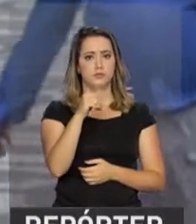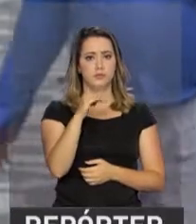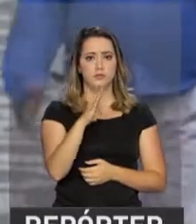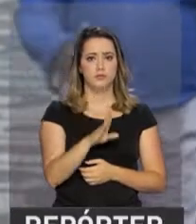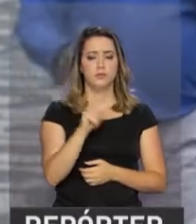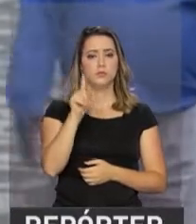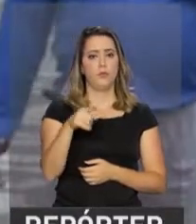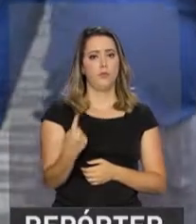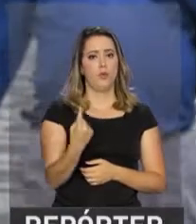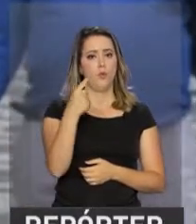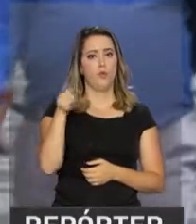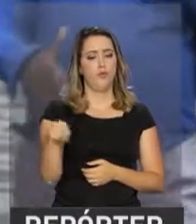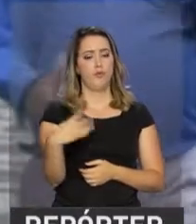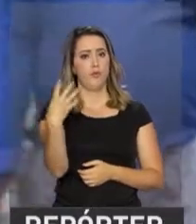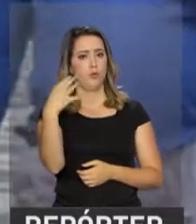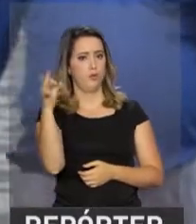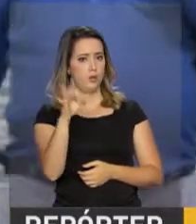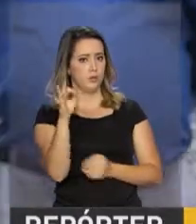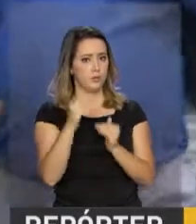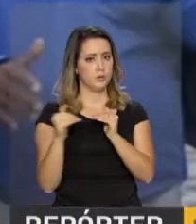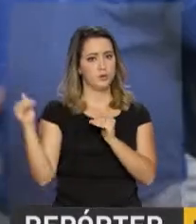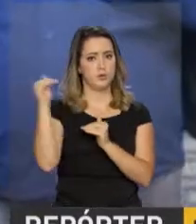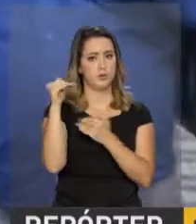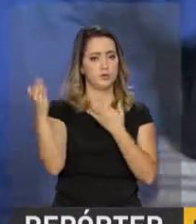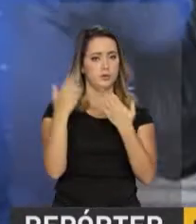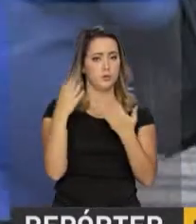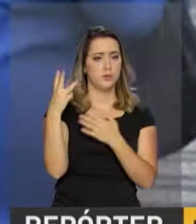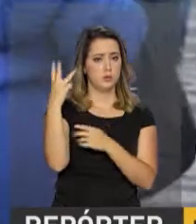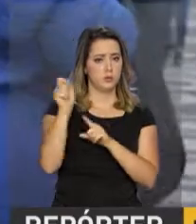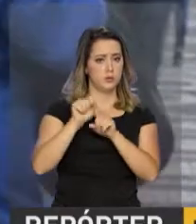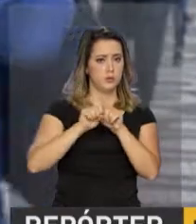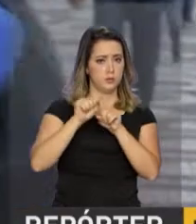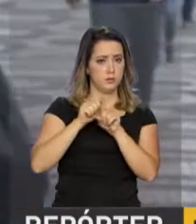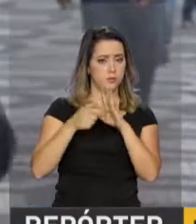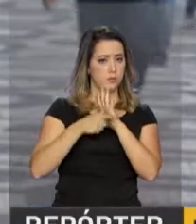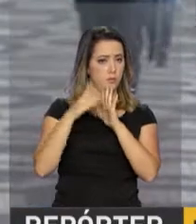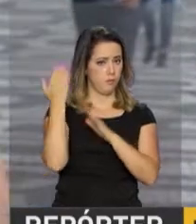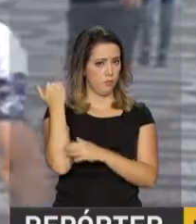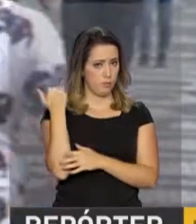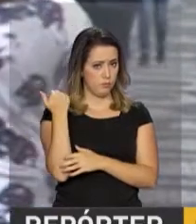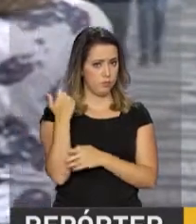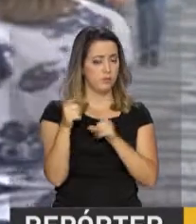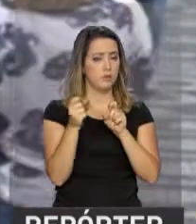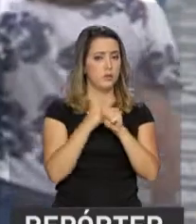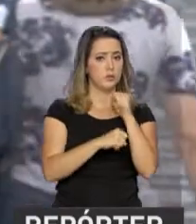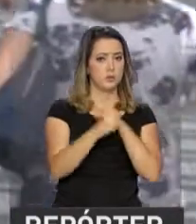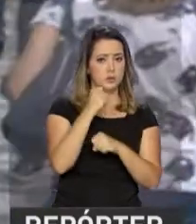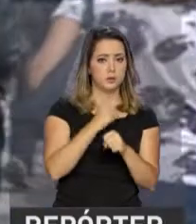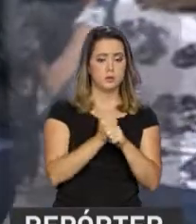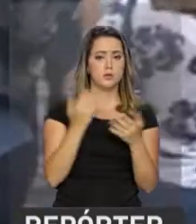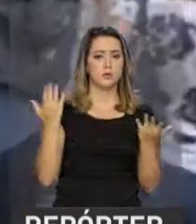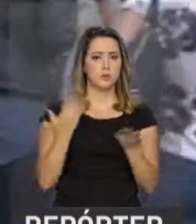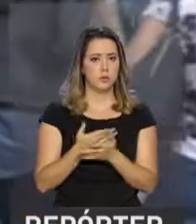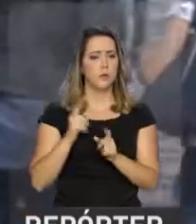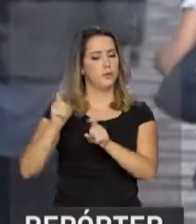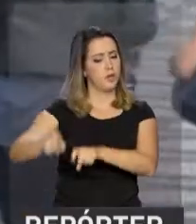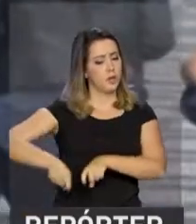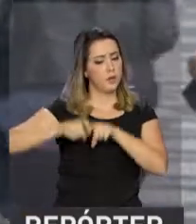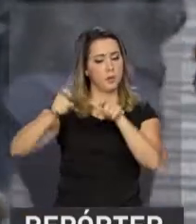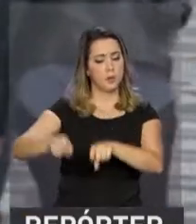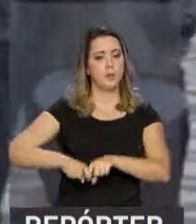1,4 por cento maior do que o registrado no terceiro trimestre do ano passado mais uma vez o destaque vai para a agropecuária